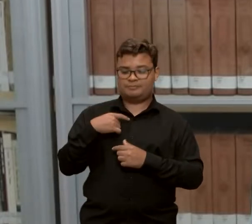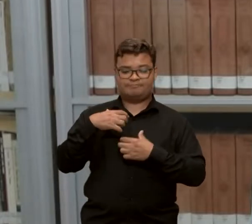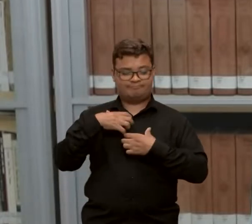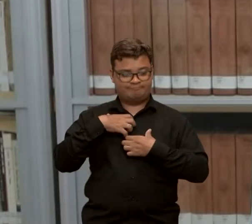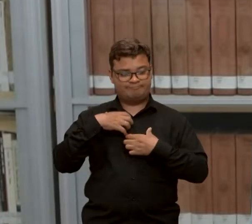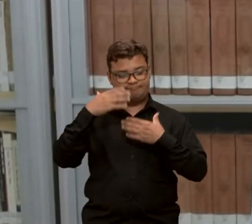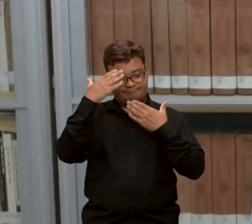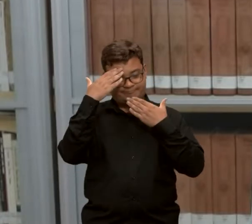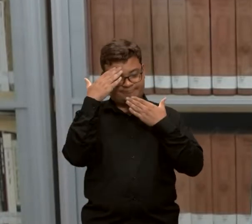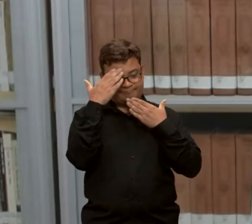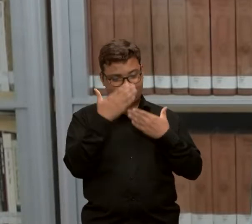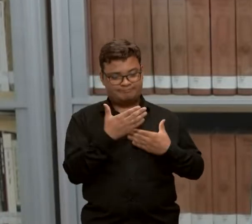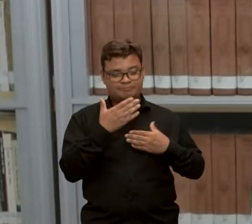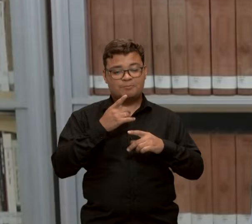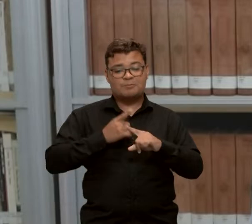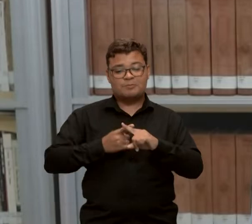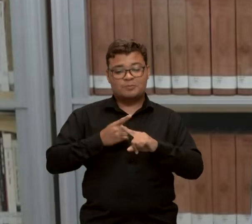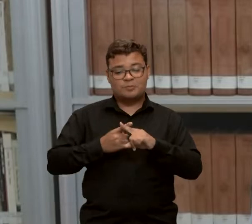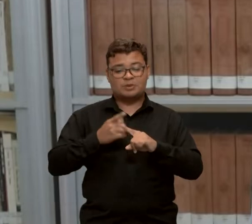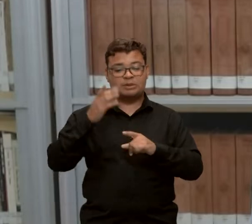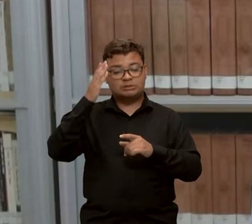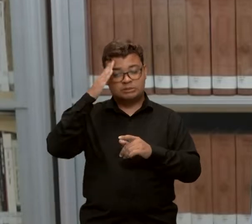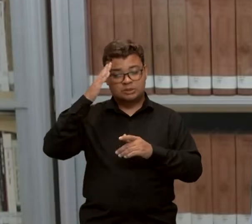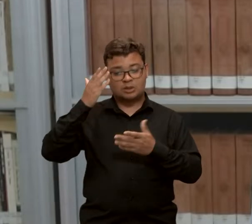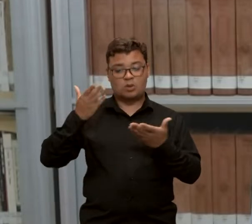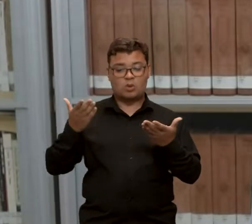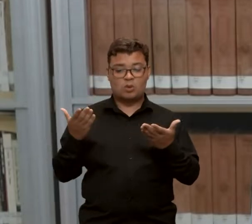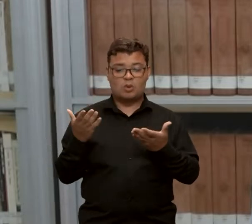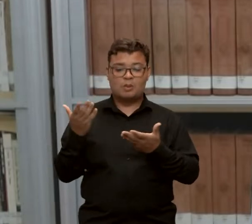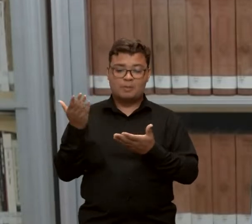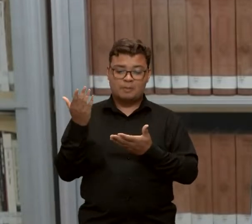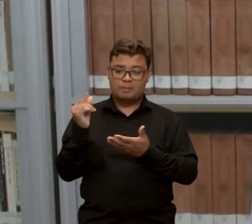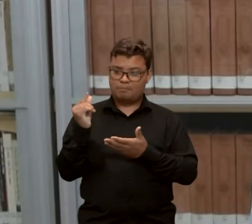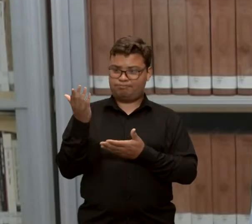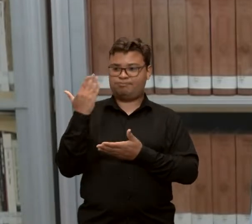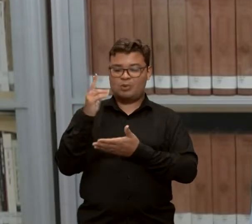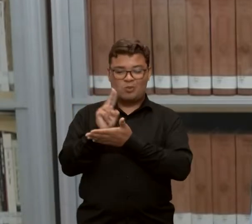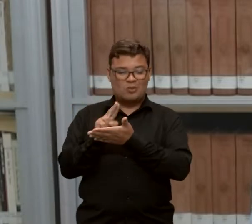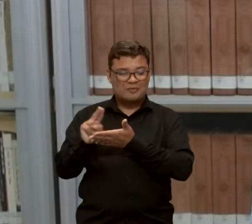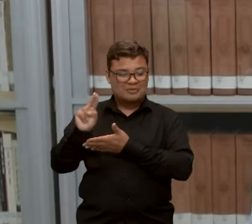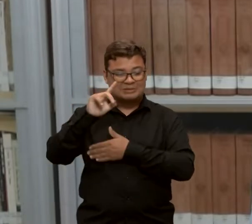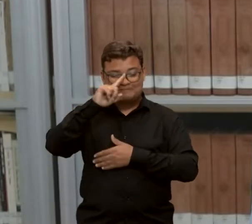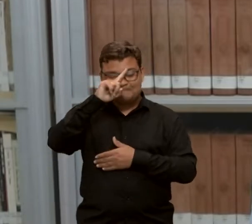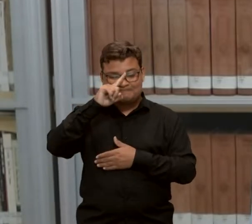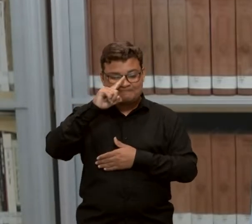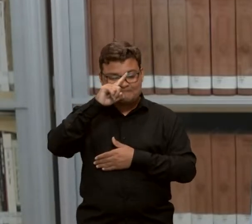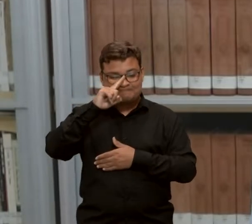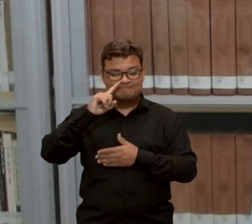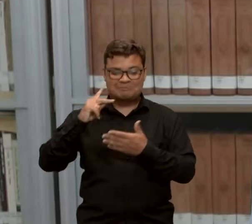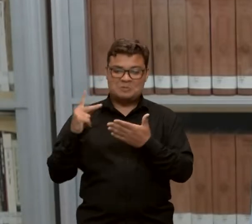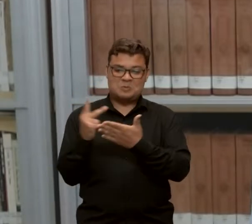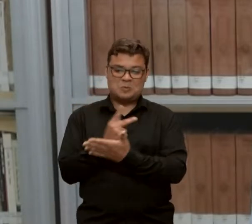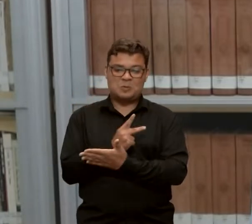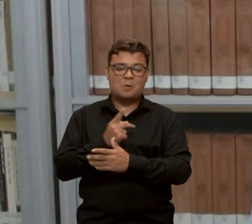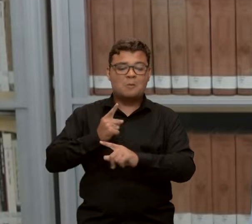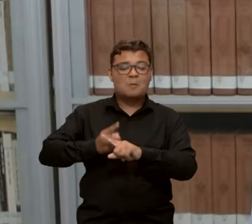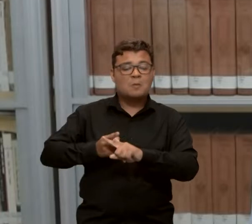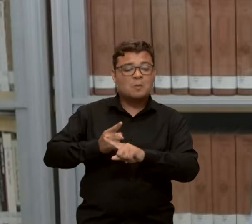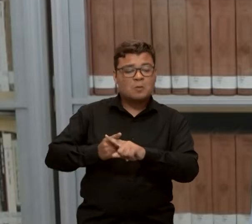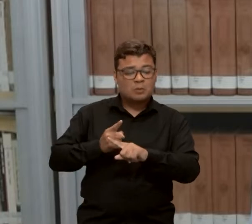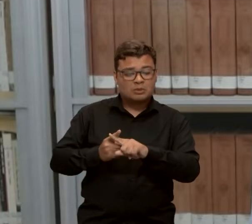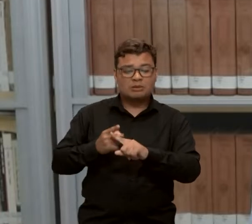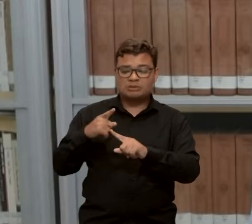eles veem o risco que as universidades federais correram recentemente com o tratamento que lhes